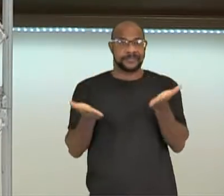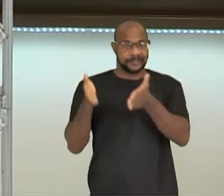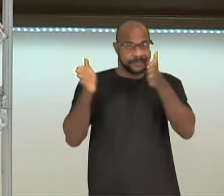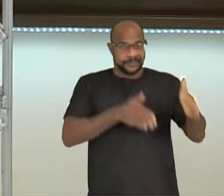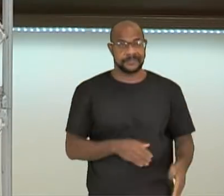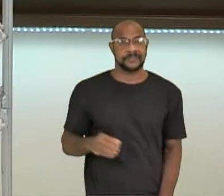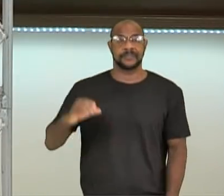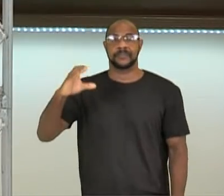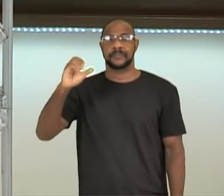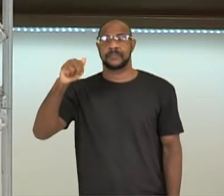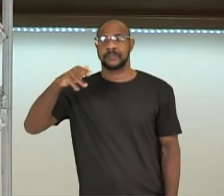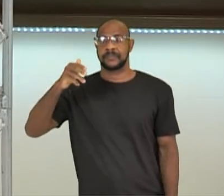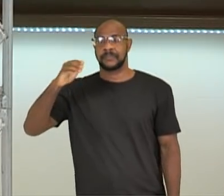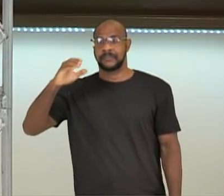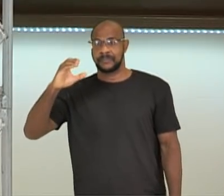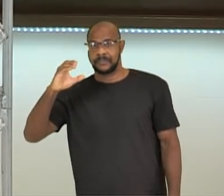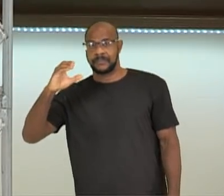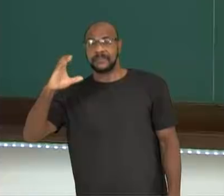esse tema.